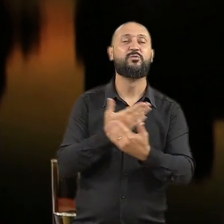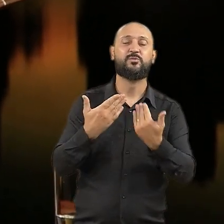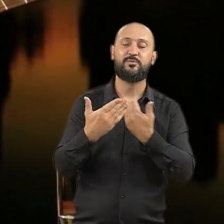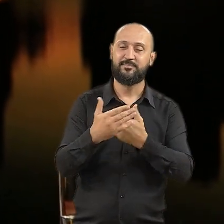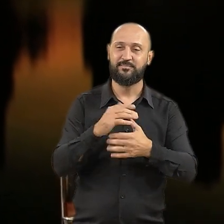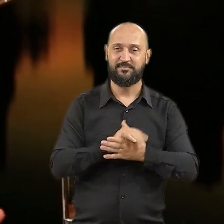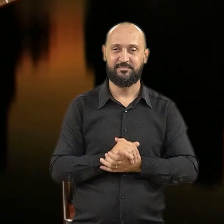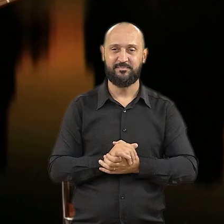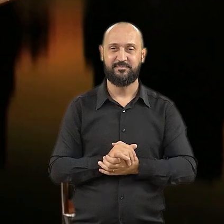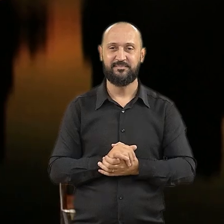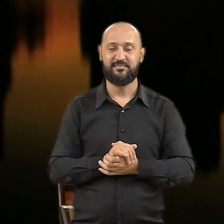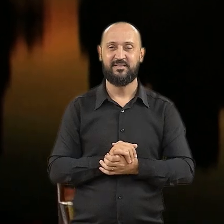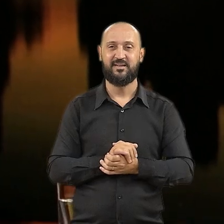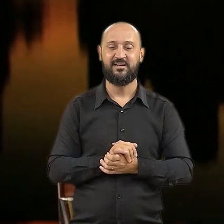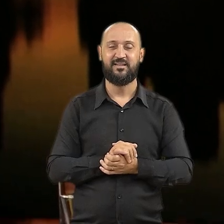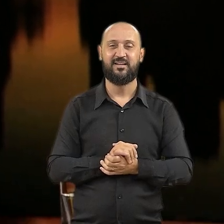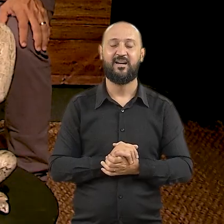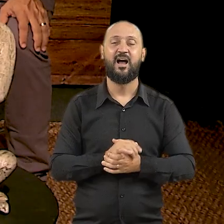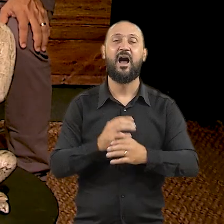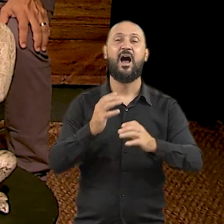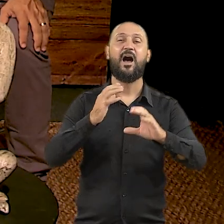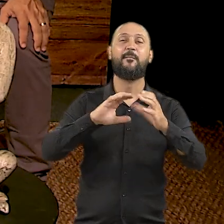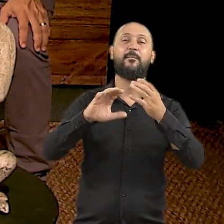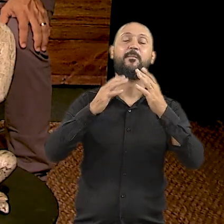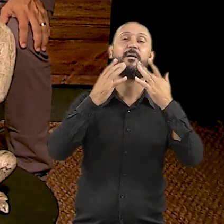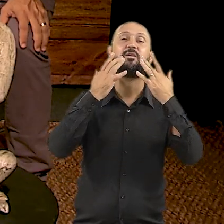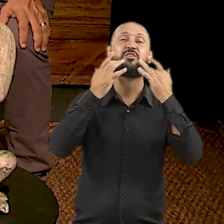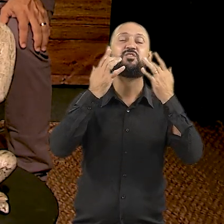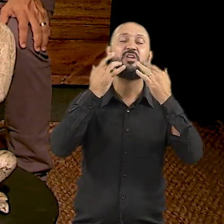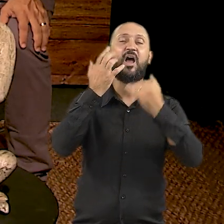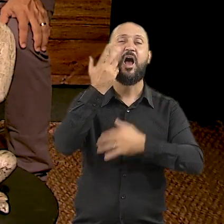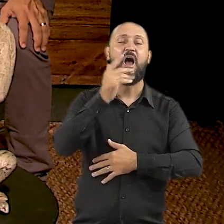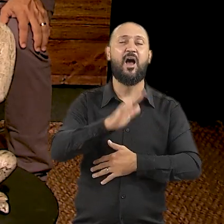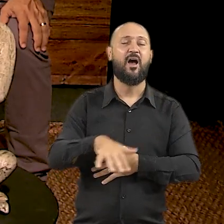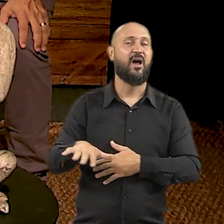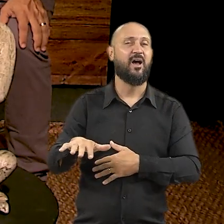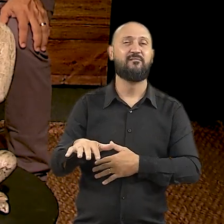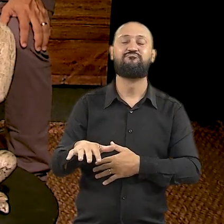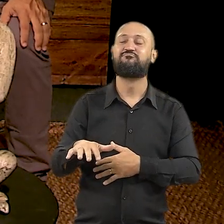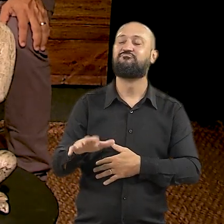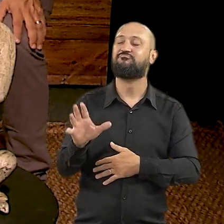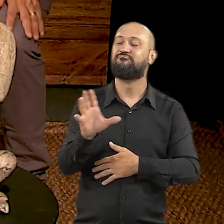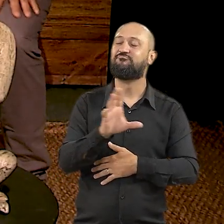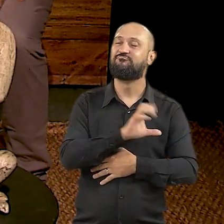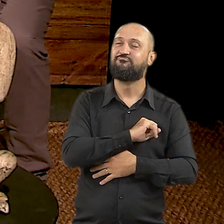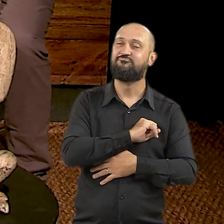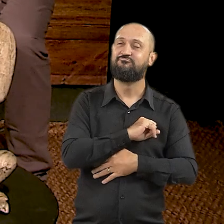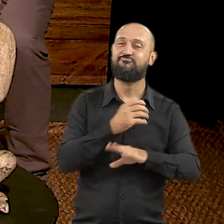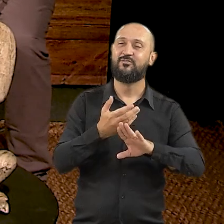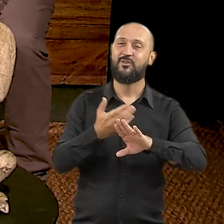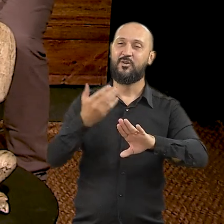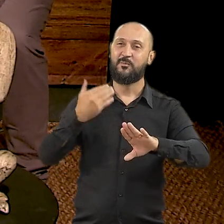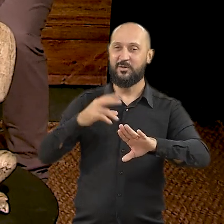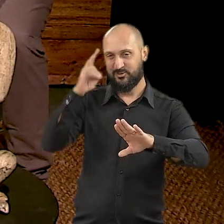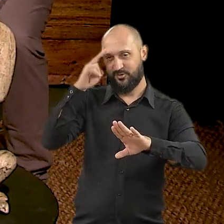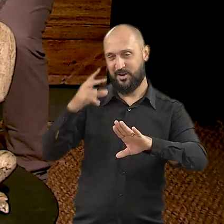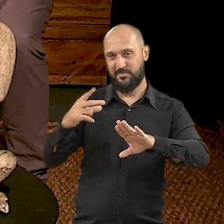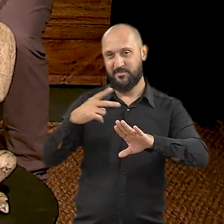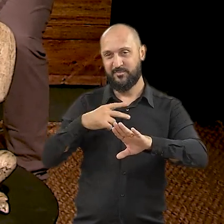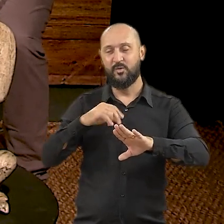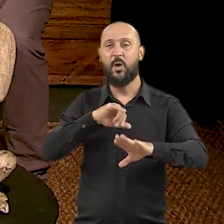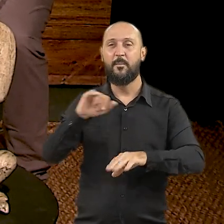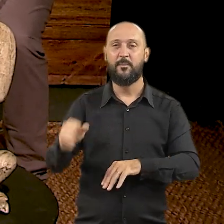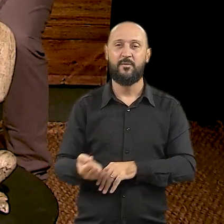Aí que aconteceu? E música para o teatro infantil também. Foi um capítulo à parte também que